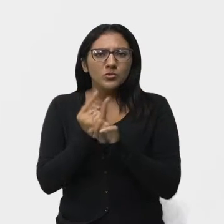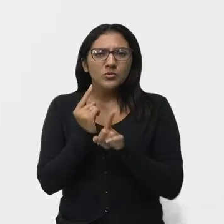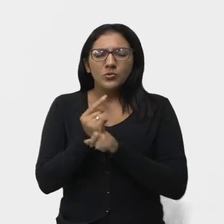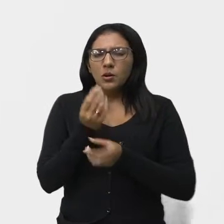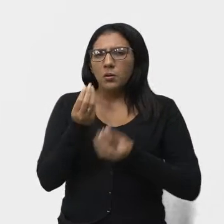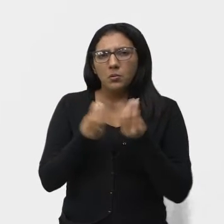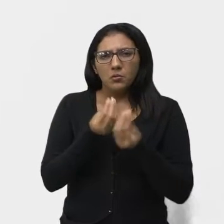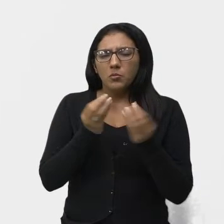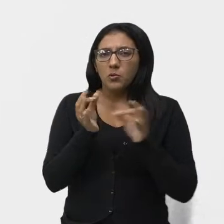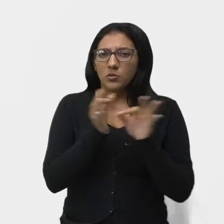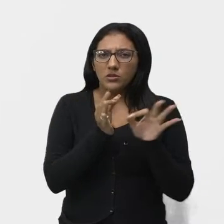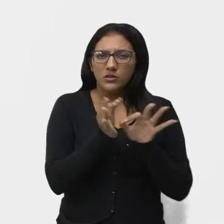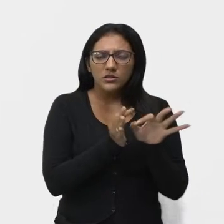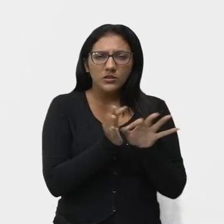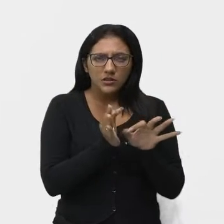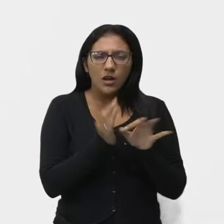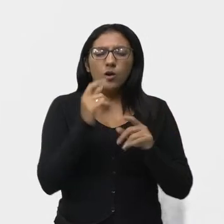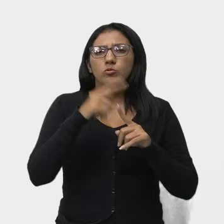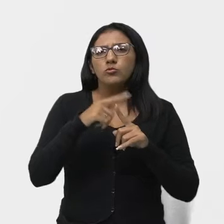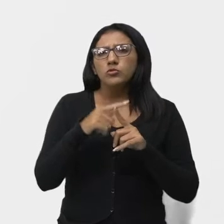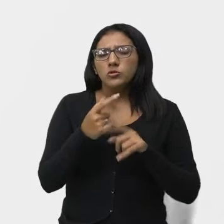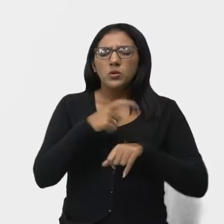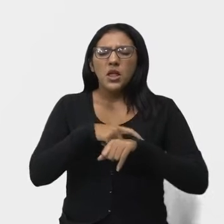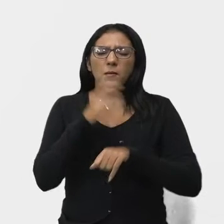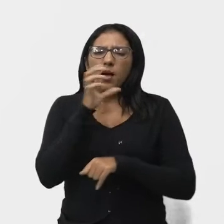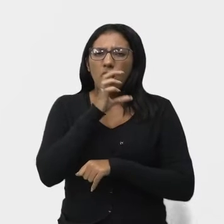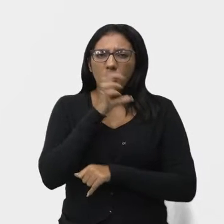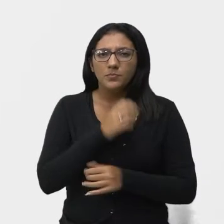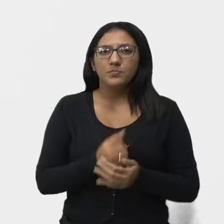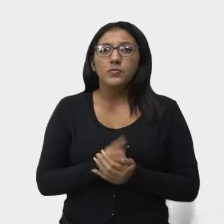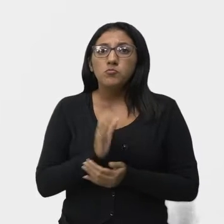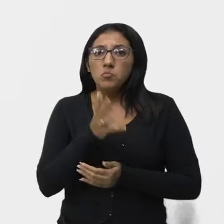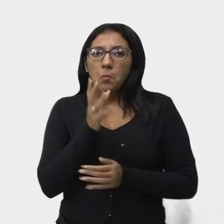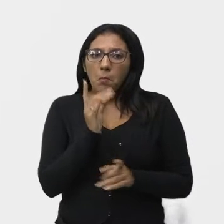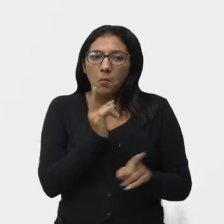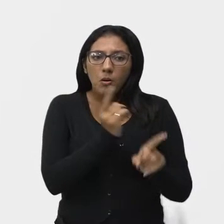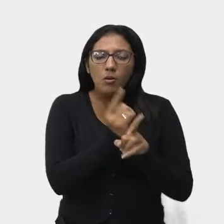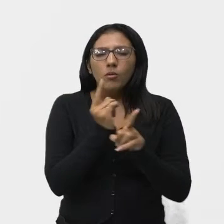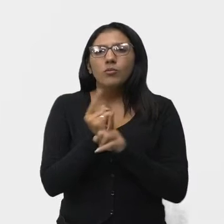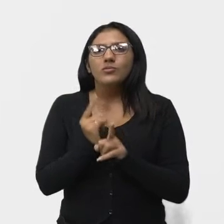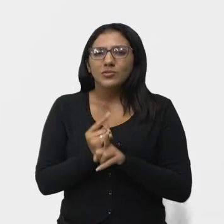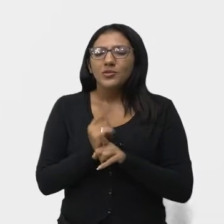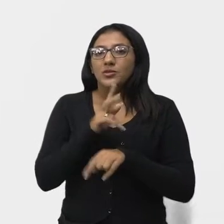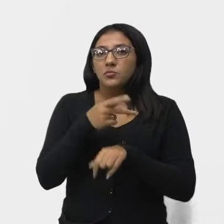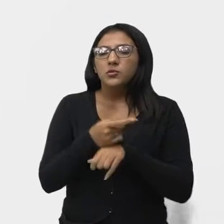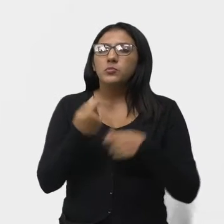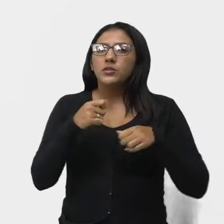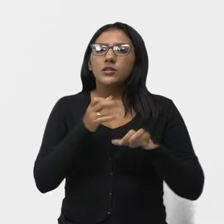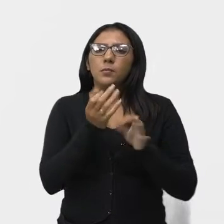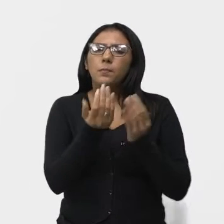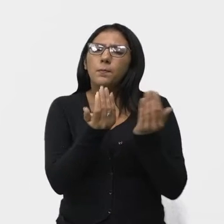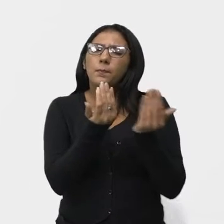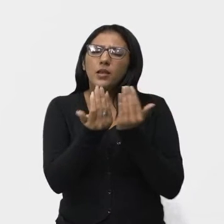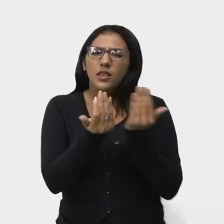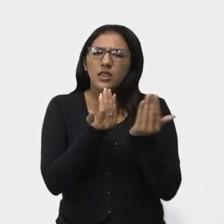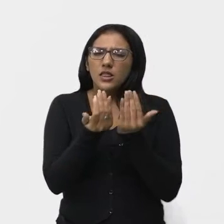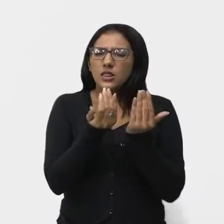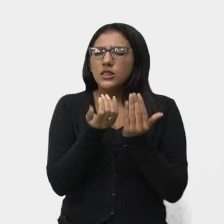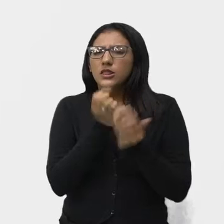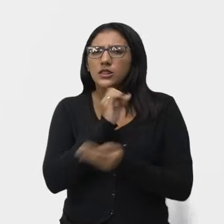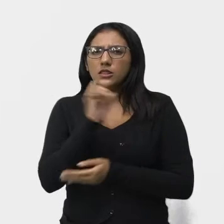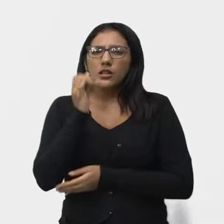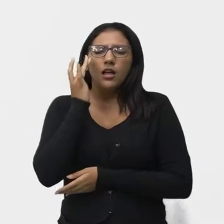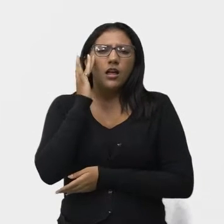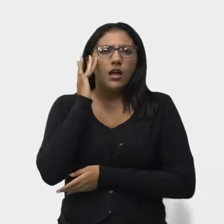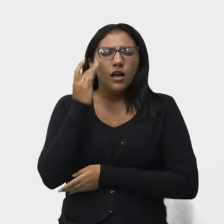nossas grandezas e, uma vez identificados, você tem que fazer aquela análise, né? Será que eles estão sendo